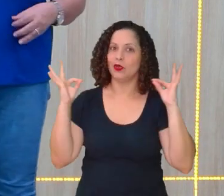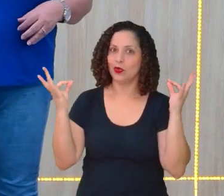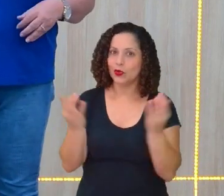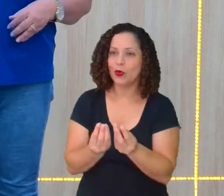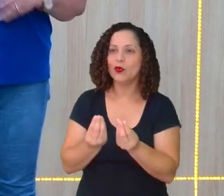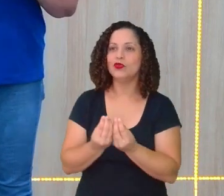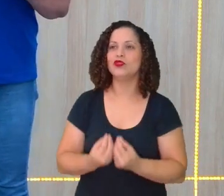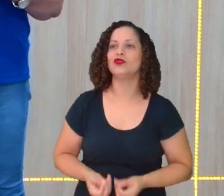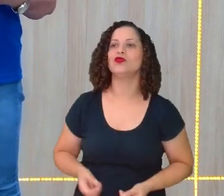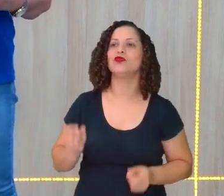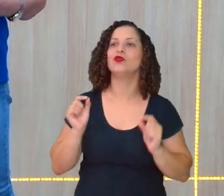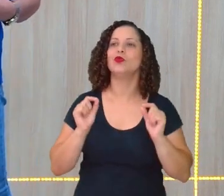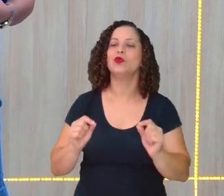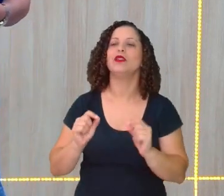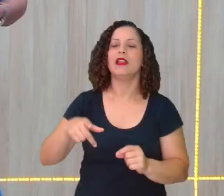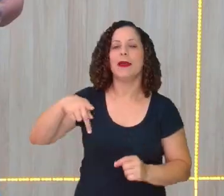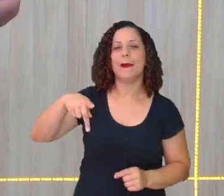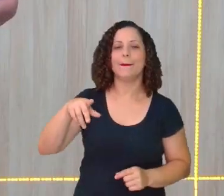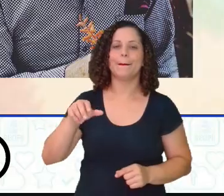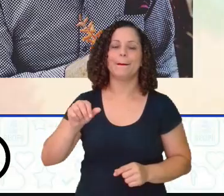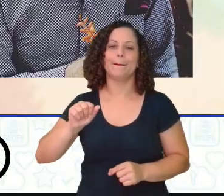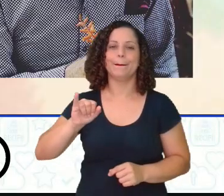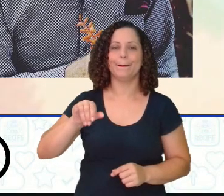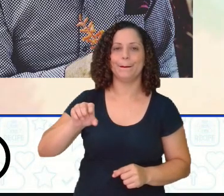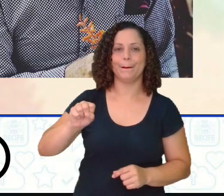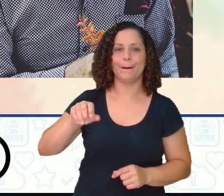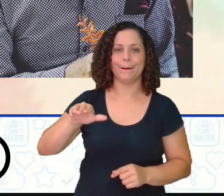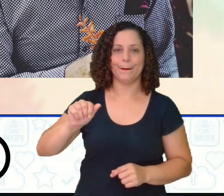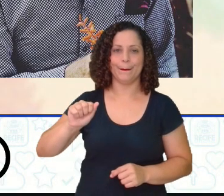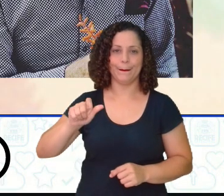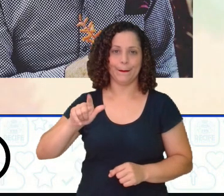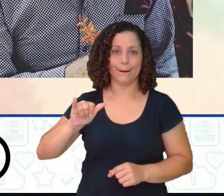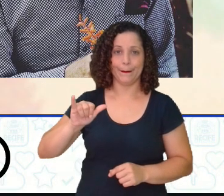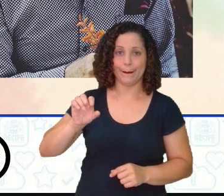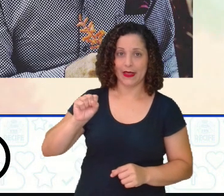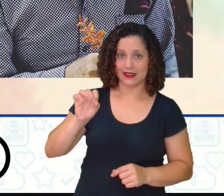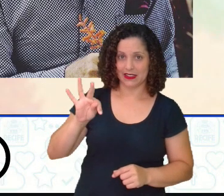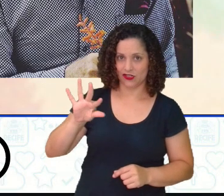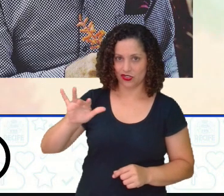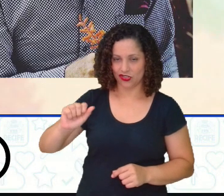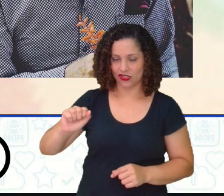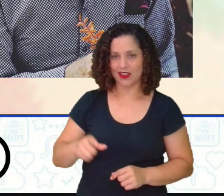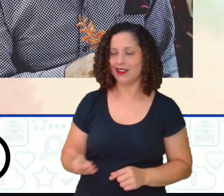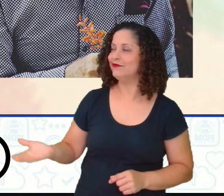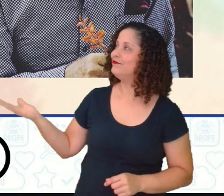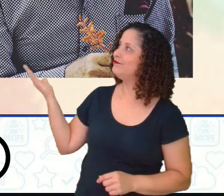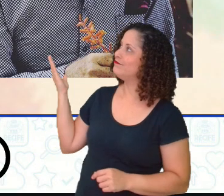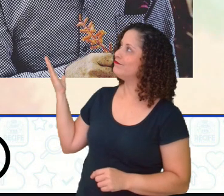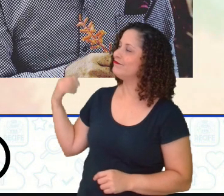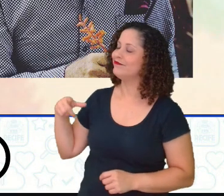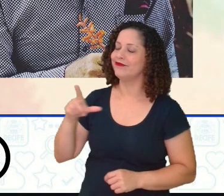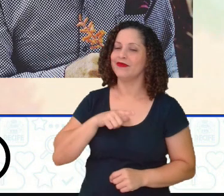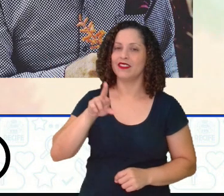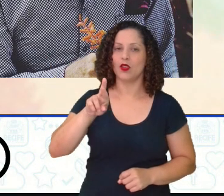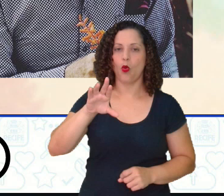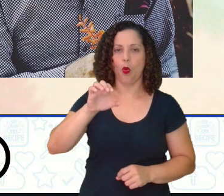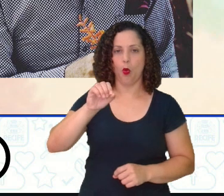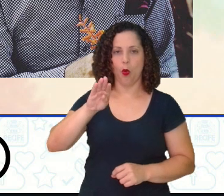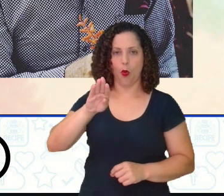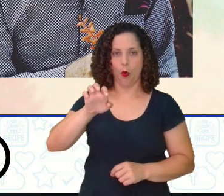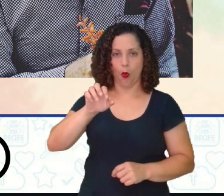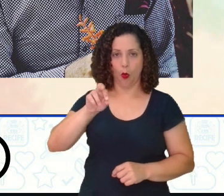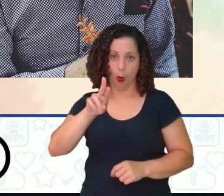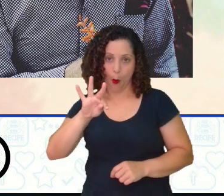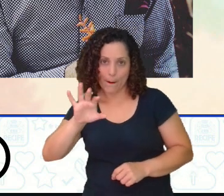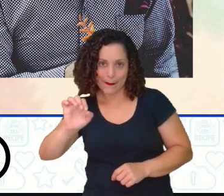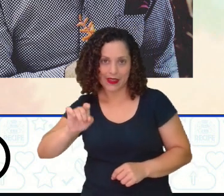paisagista que foi conhecido como o Jardineiro das Américas, Roberto Burle Marx.